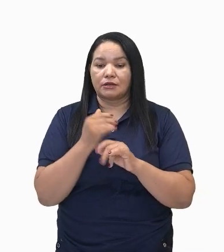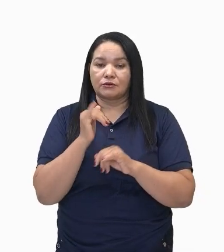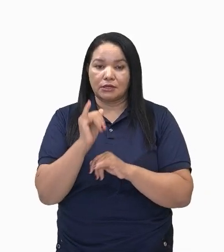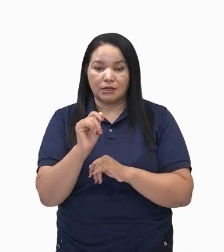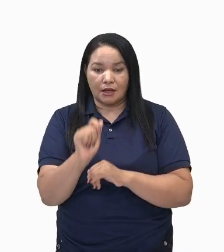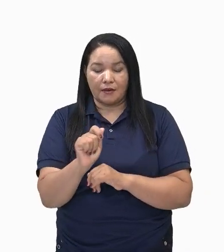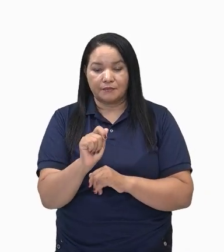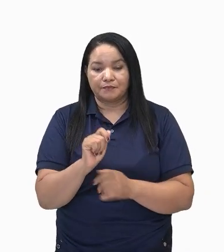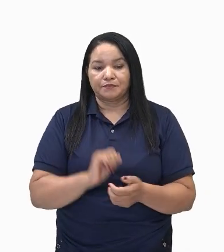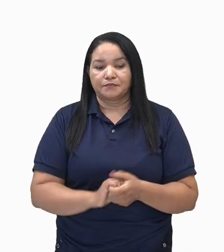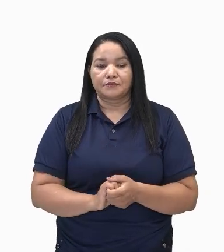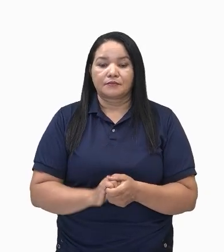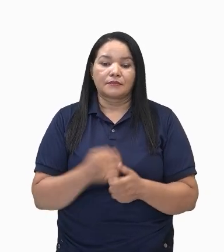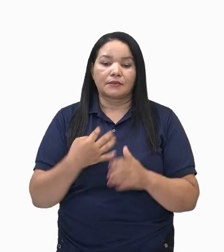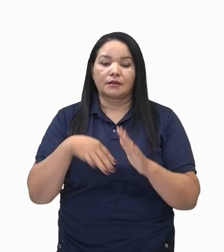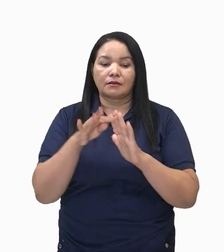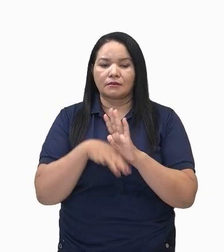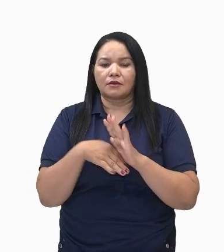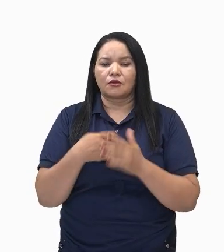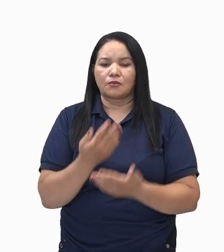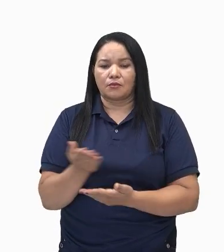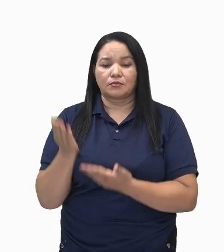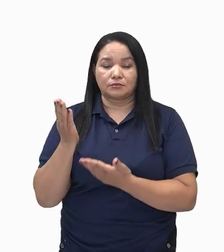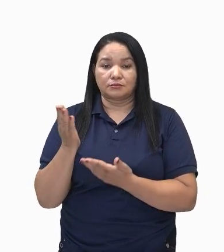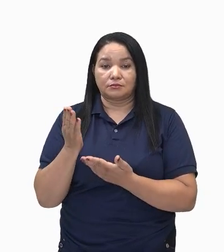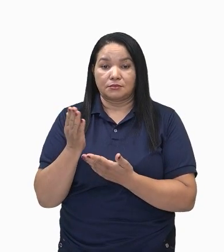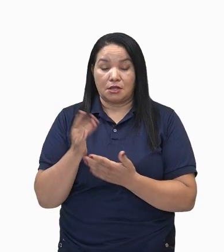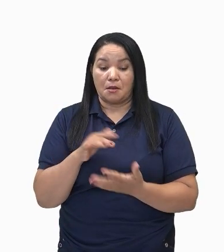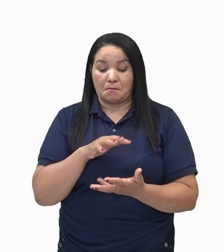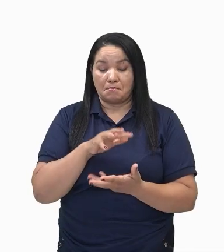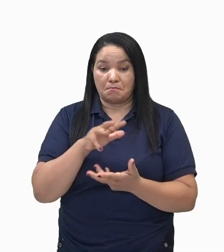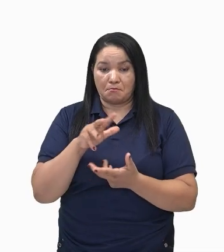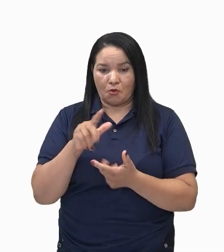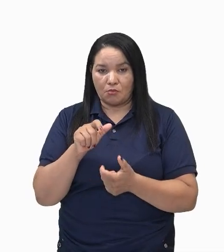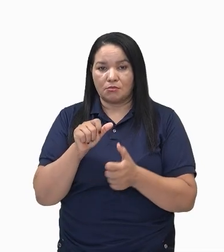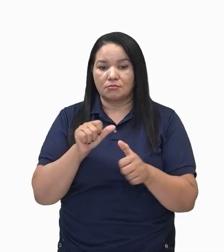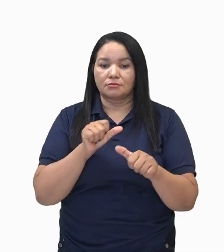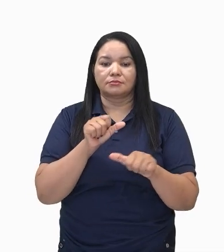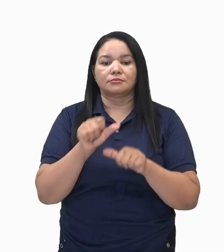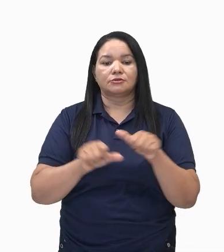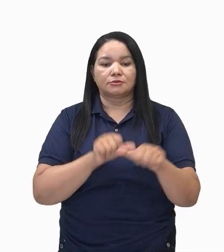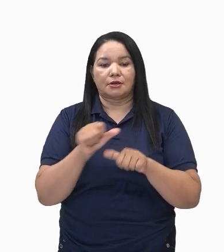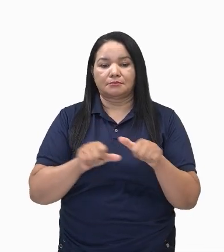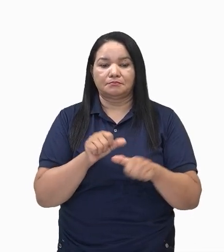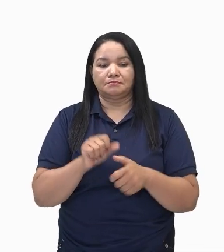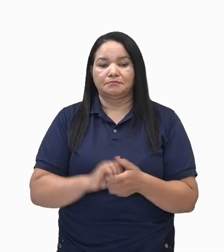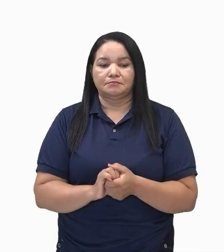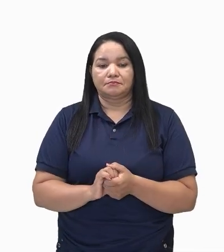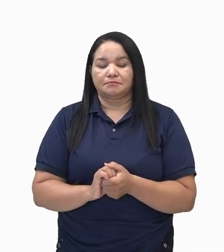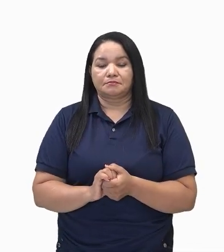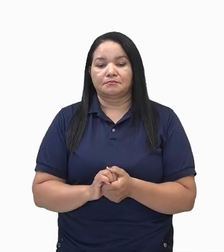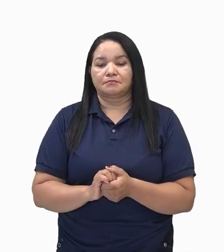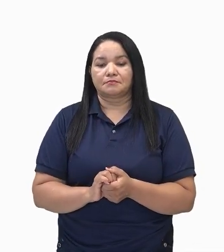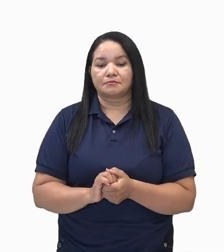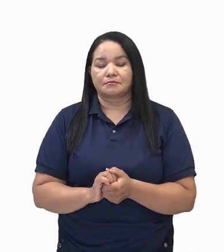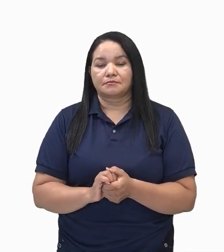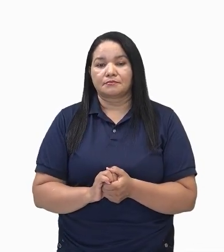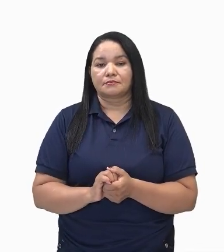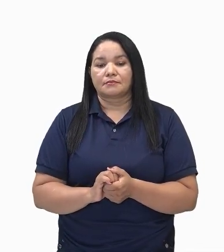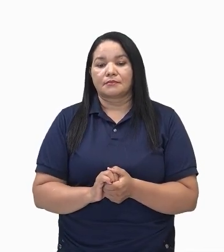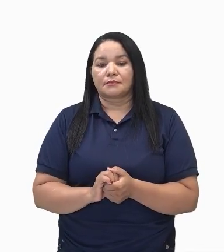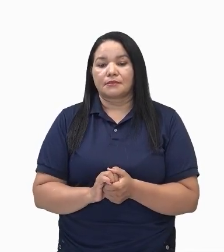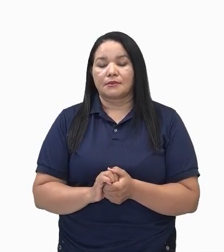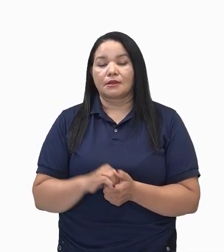só. The world is changing. O mundo está mudando. A palavrinha changing significa mudar. Technology is growing.